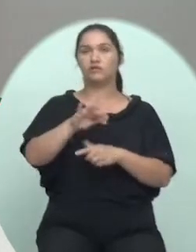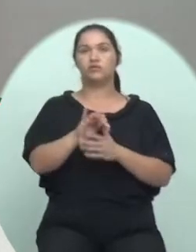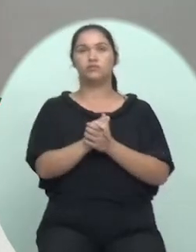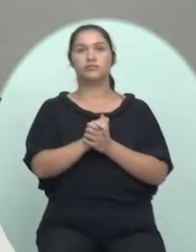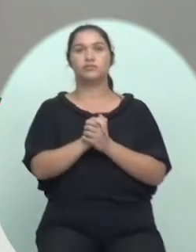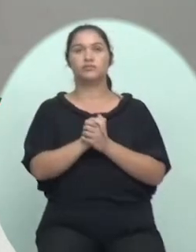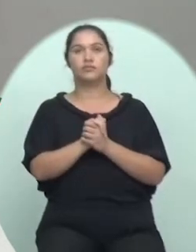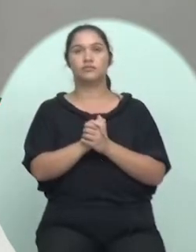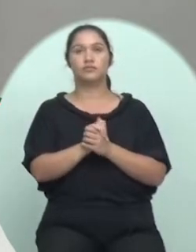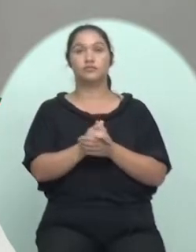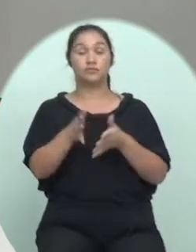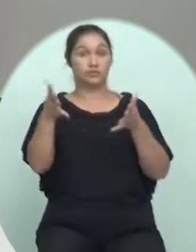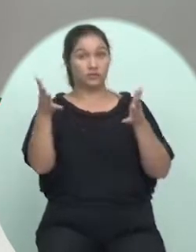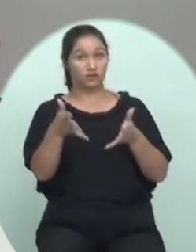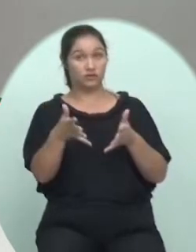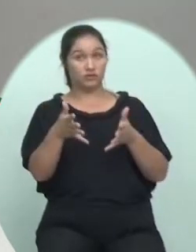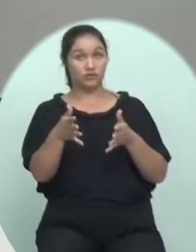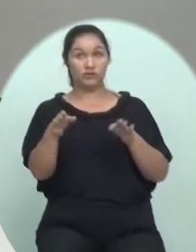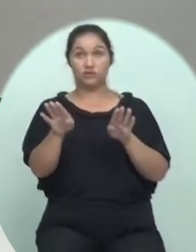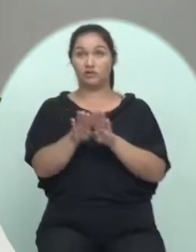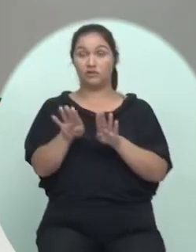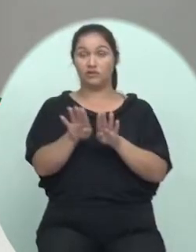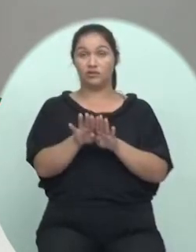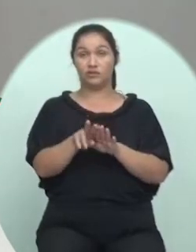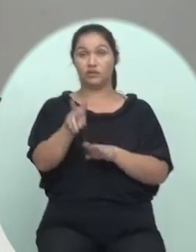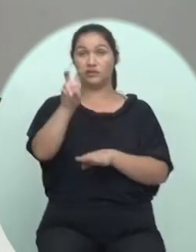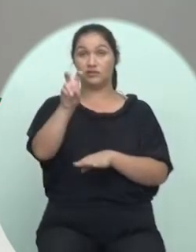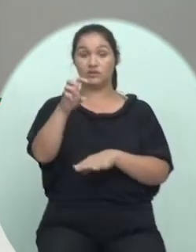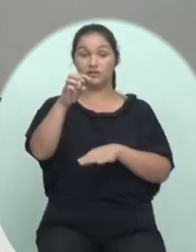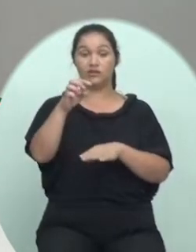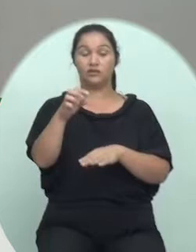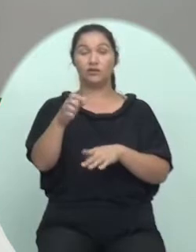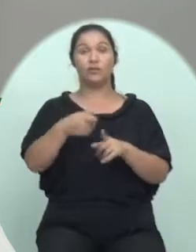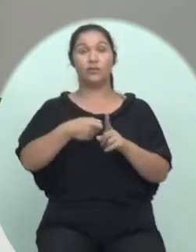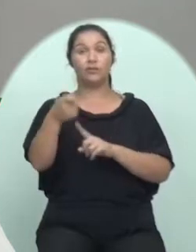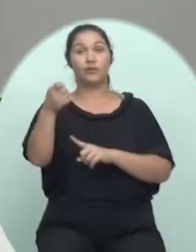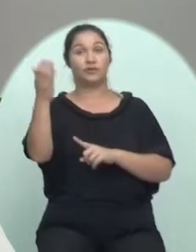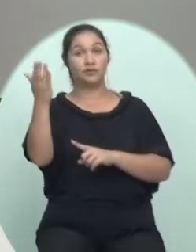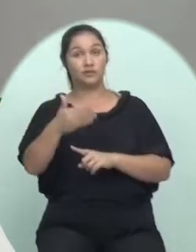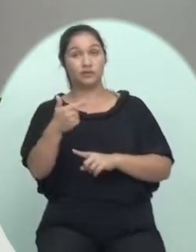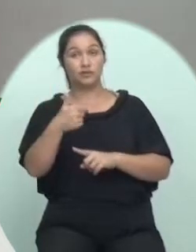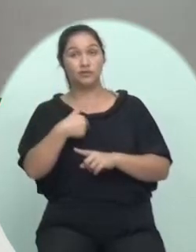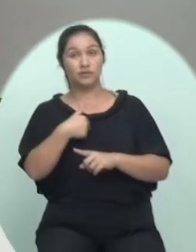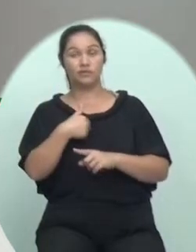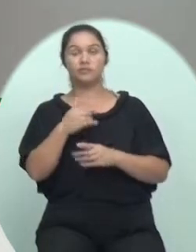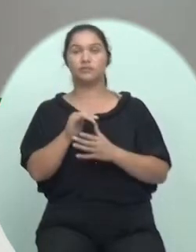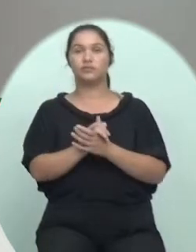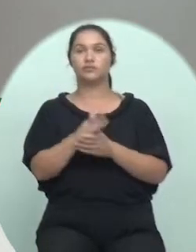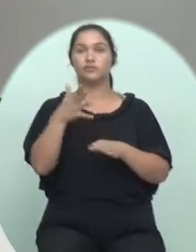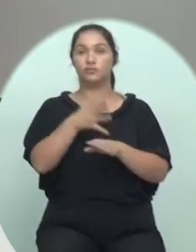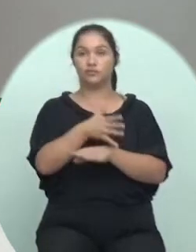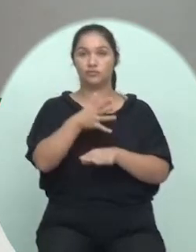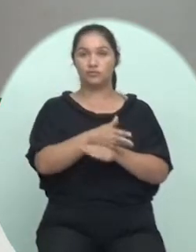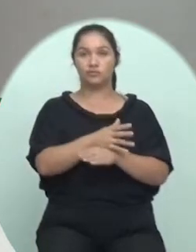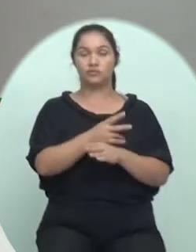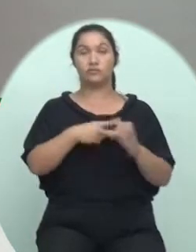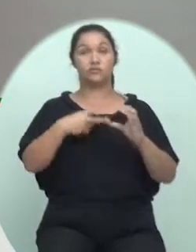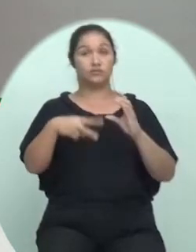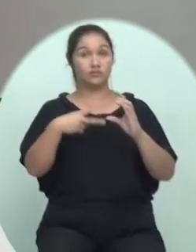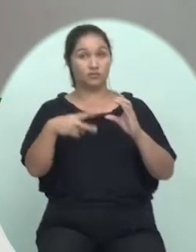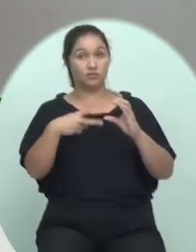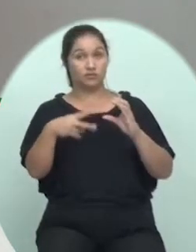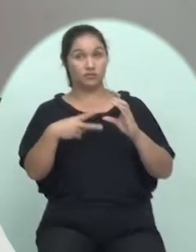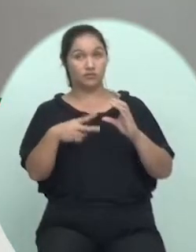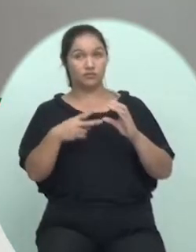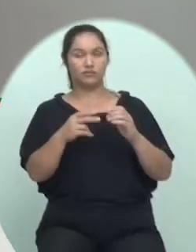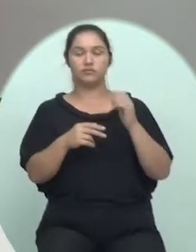E hoje também completam 5 meses e meio que estou nessa casa e pude perceber o respeito que todos os